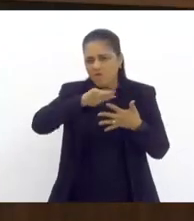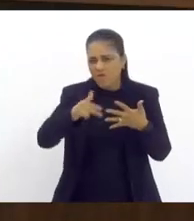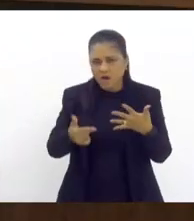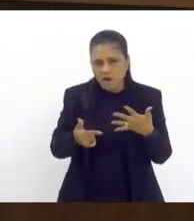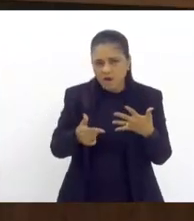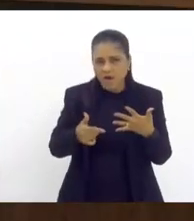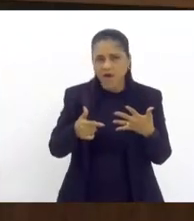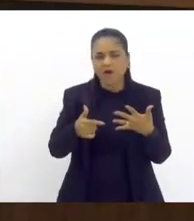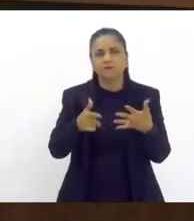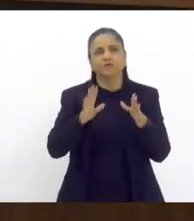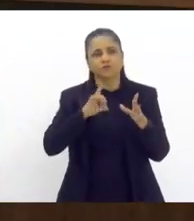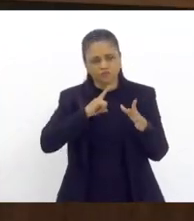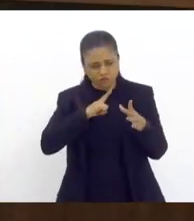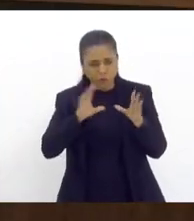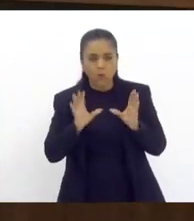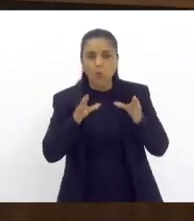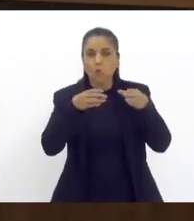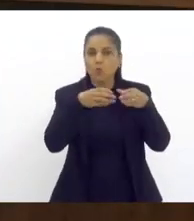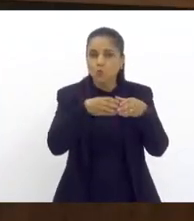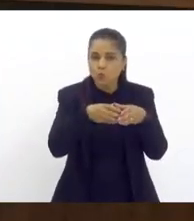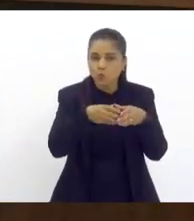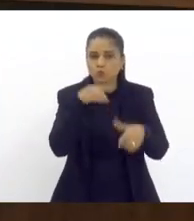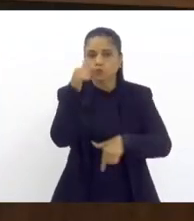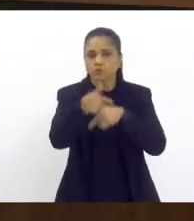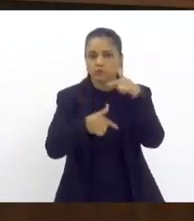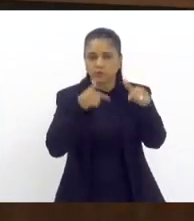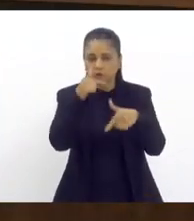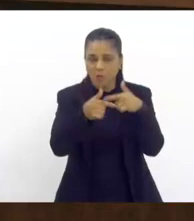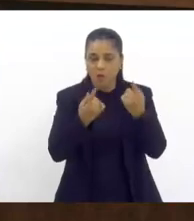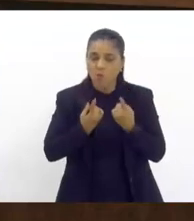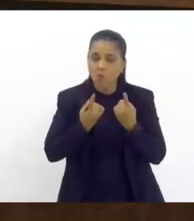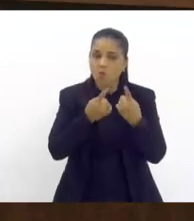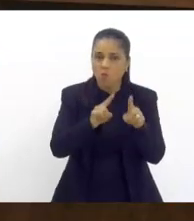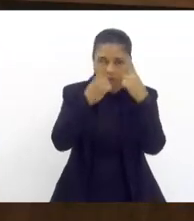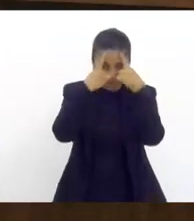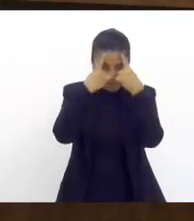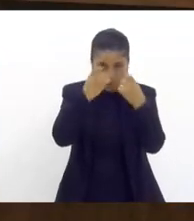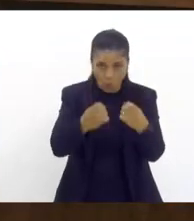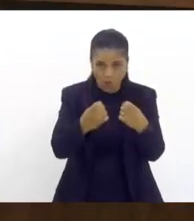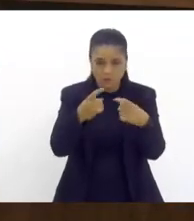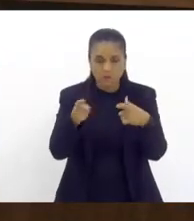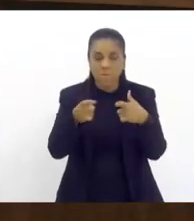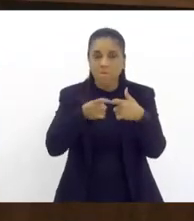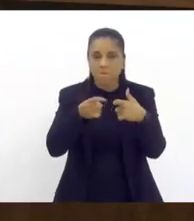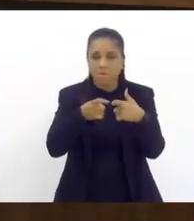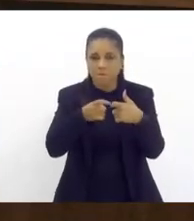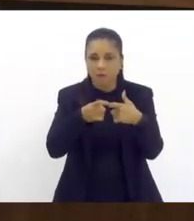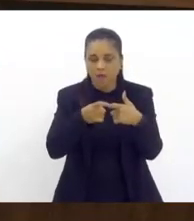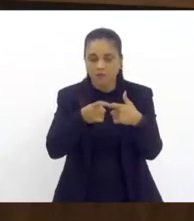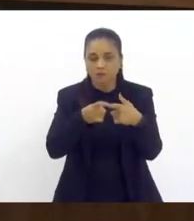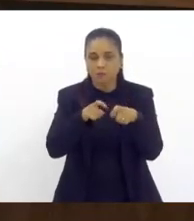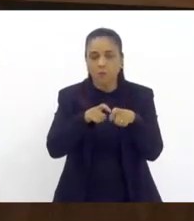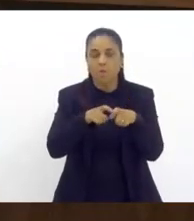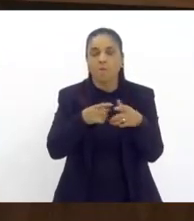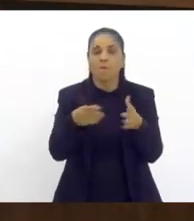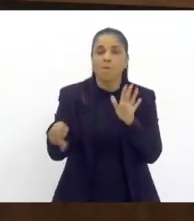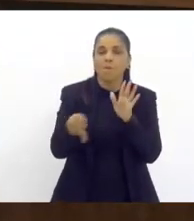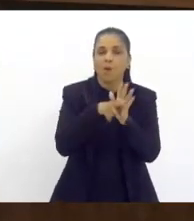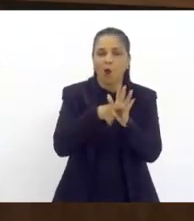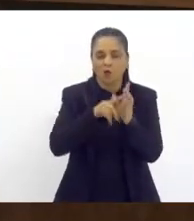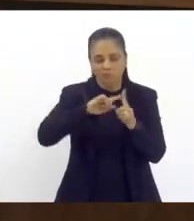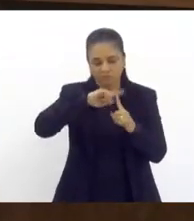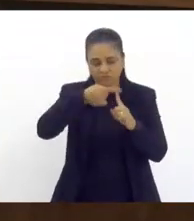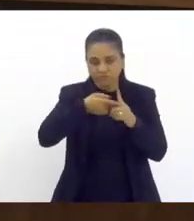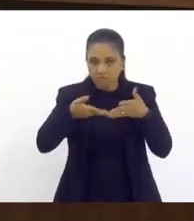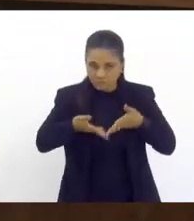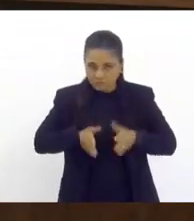trabalho permanente na casa hoje de combate à violência obstétrica, com a participação da sociedade civil, do Ministério Público, da Defensoria